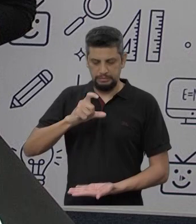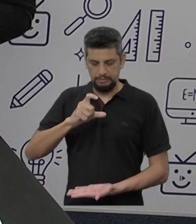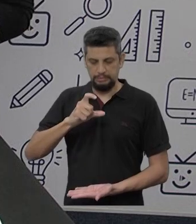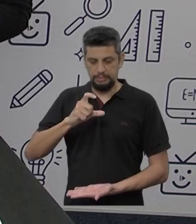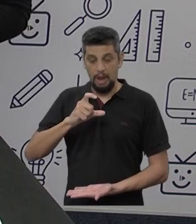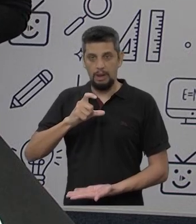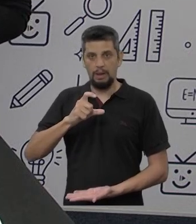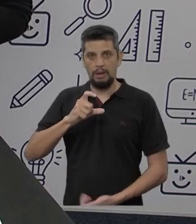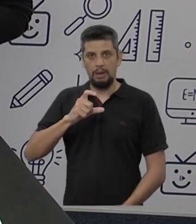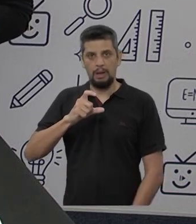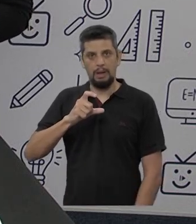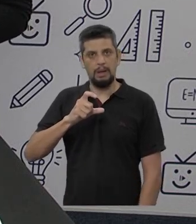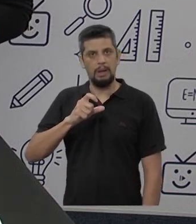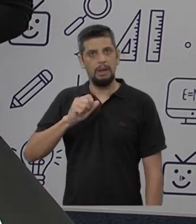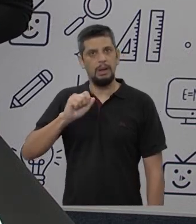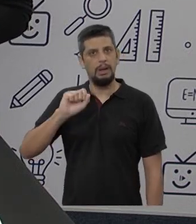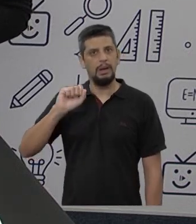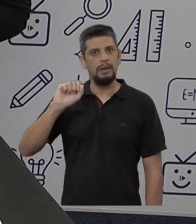Qual será?